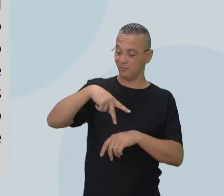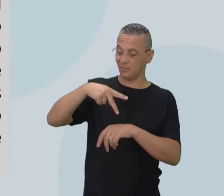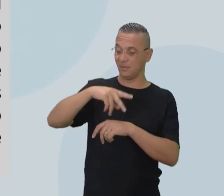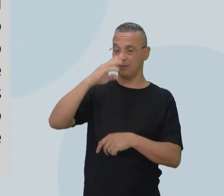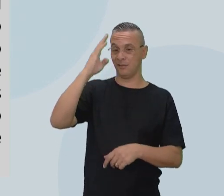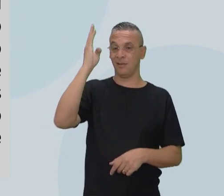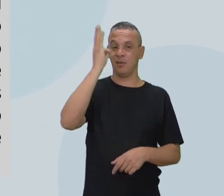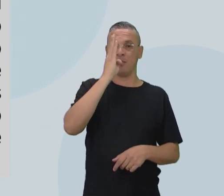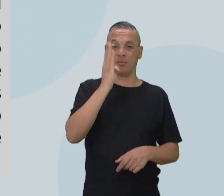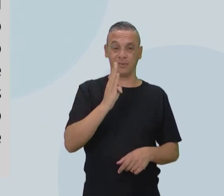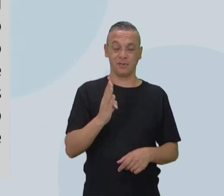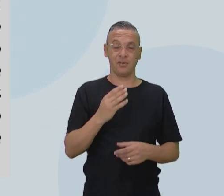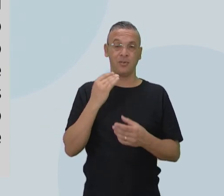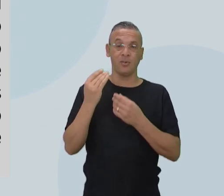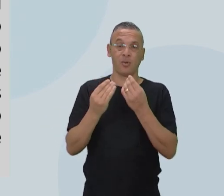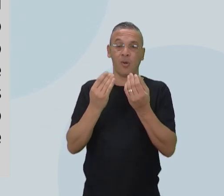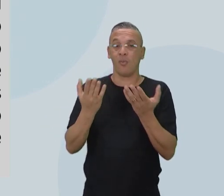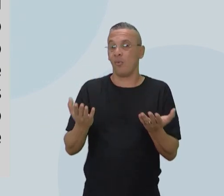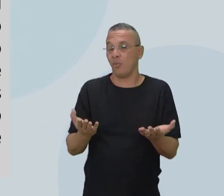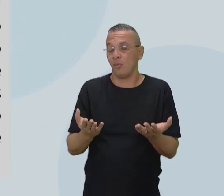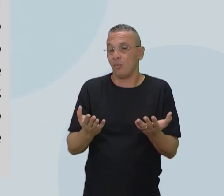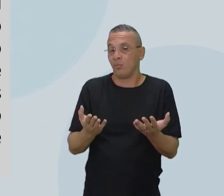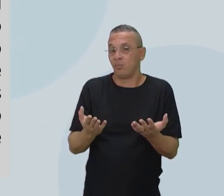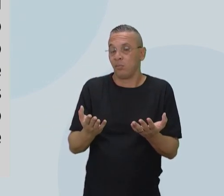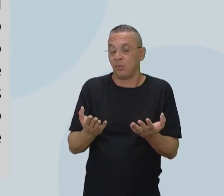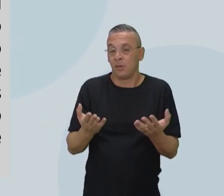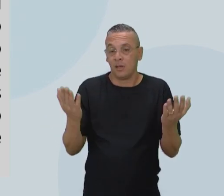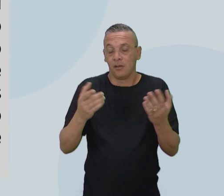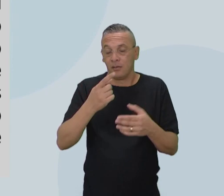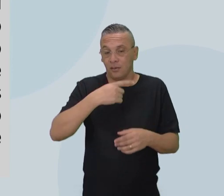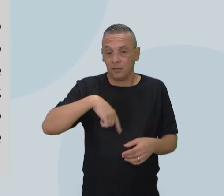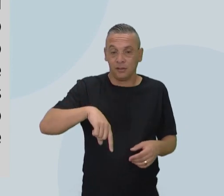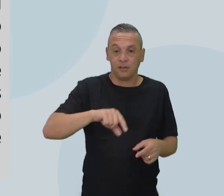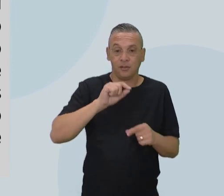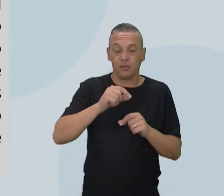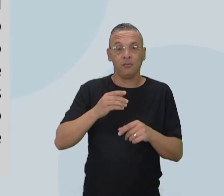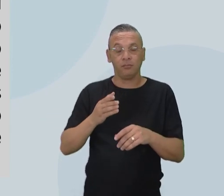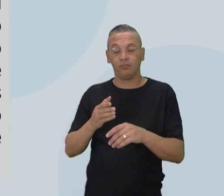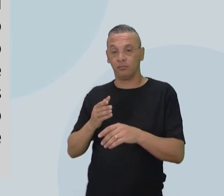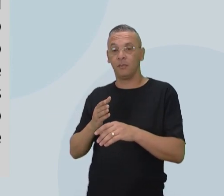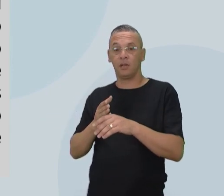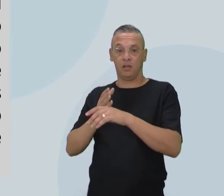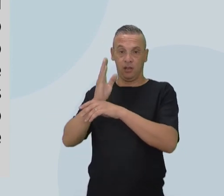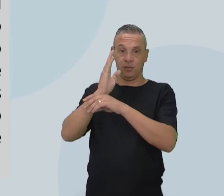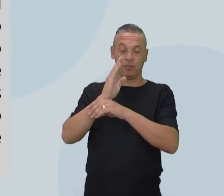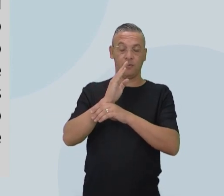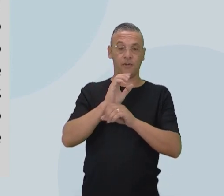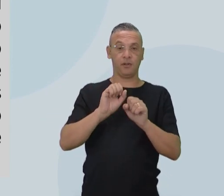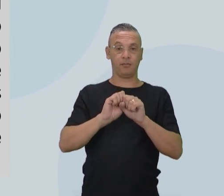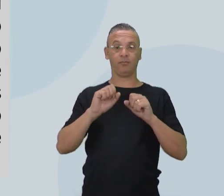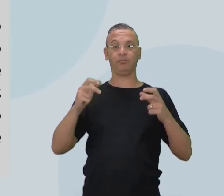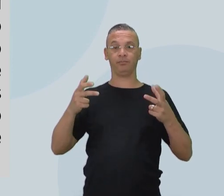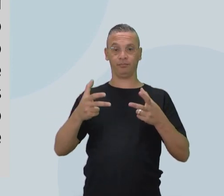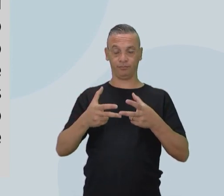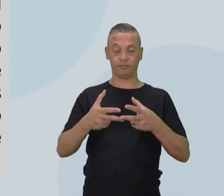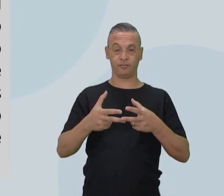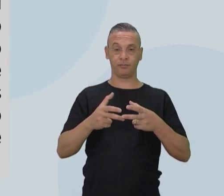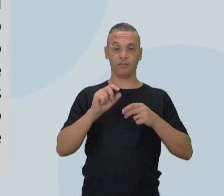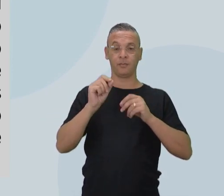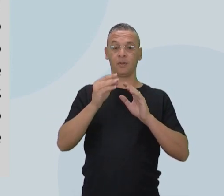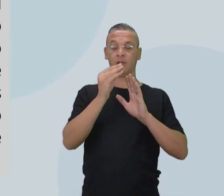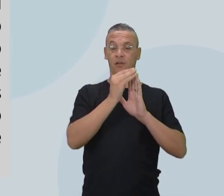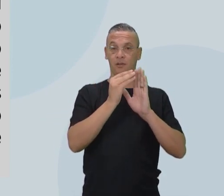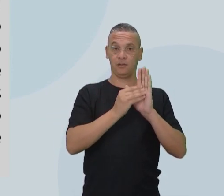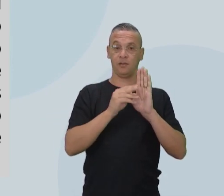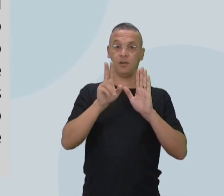tema é atual, ainda mais agora, com a recente aprovação pela Câmara do registro e uso